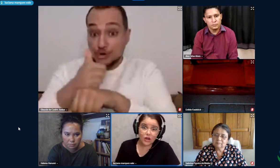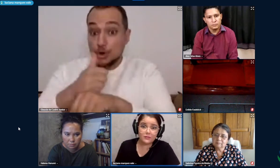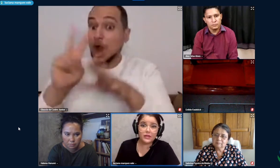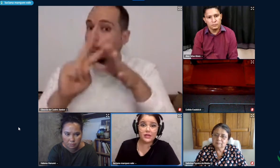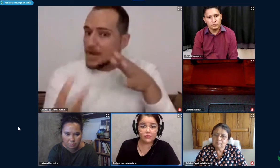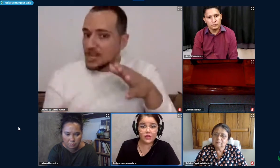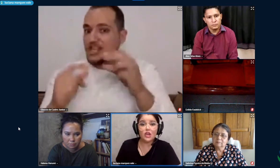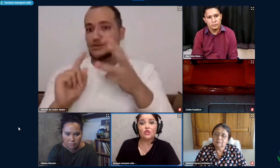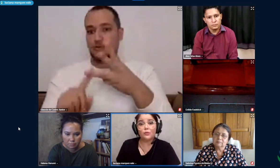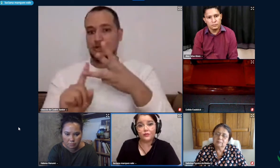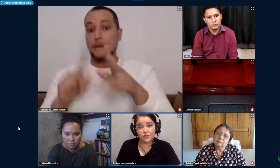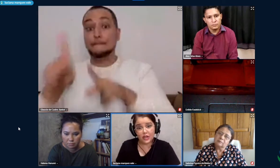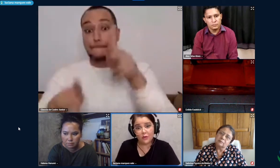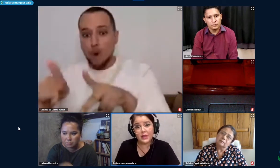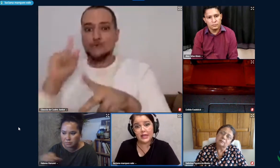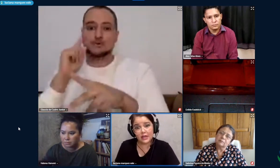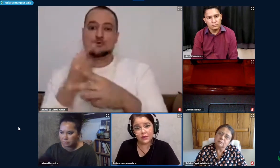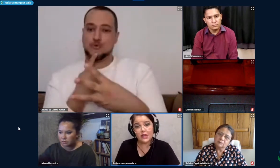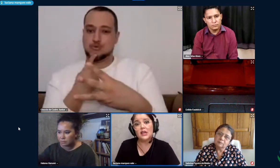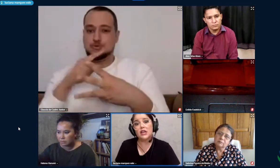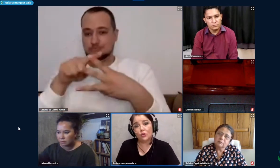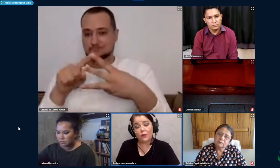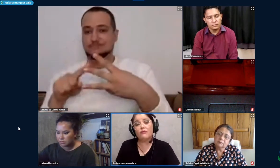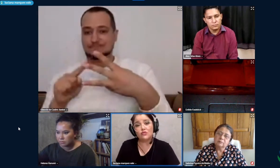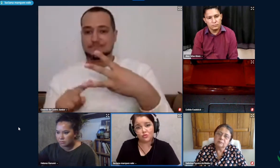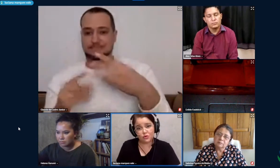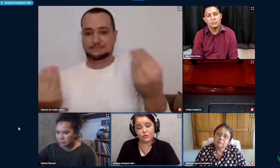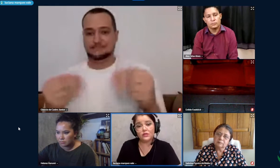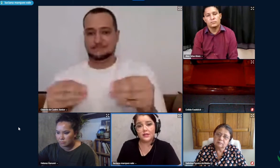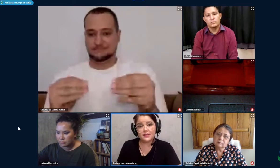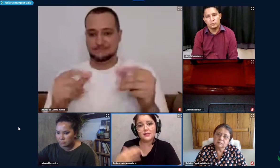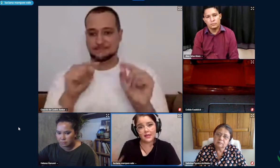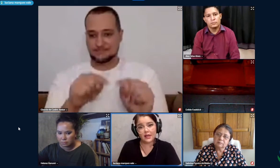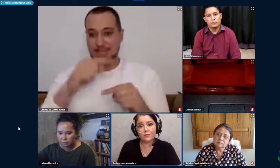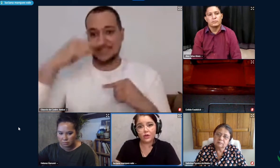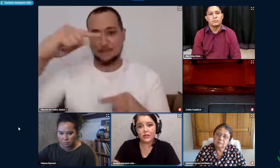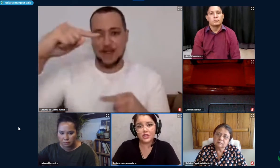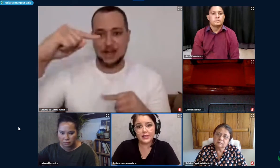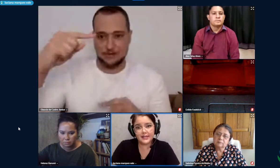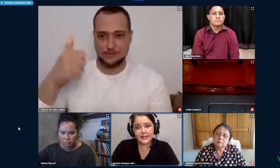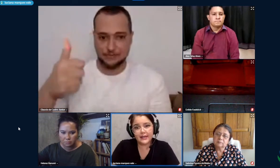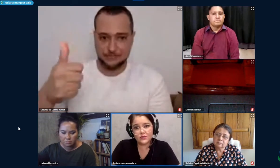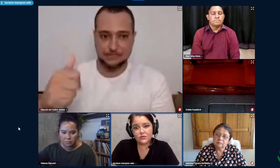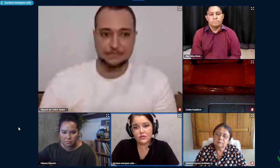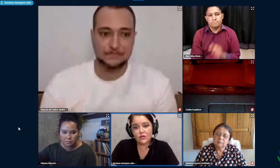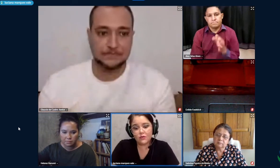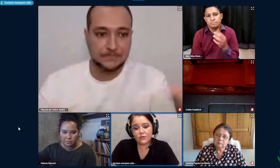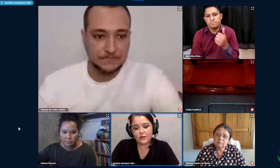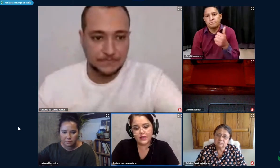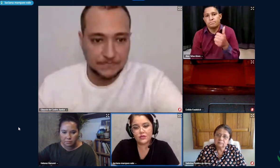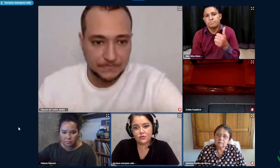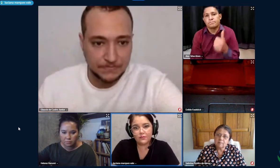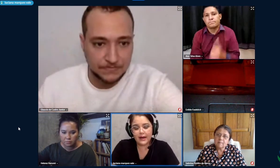da escola bilíngue, do profissional bilíngue e do povo surdo. Seria importante acrescentar isso no seu texto, um